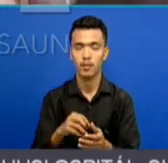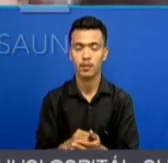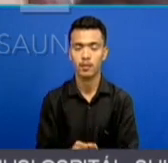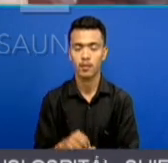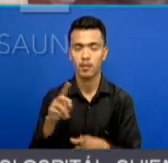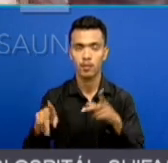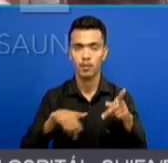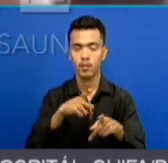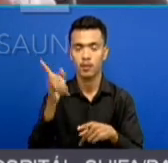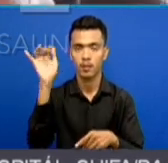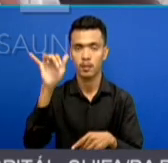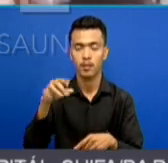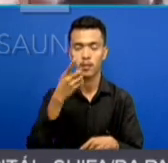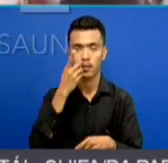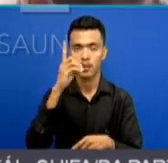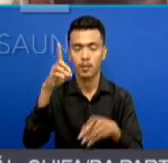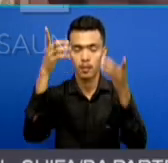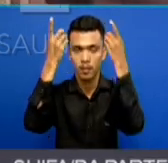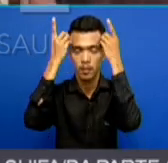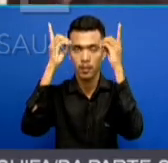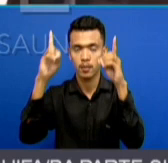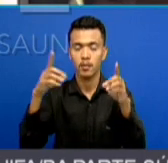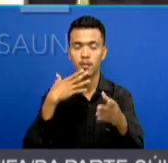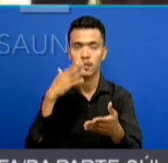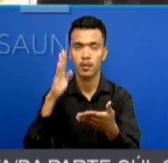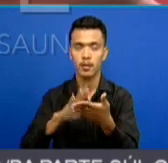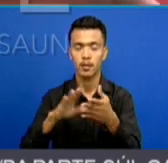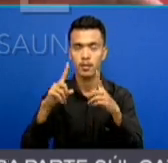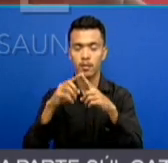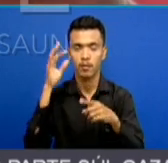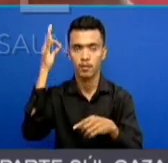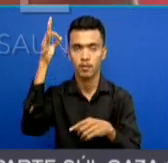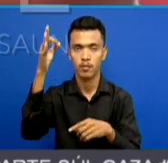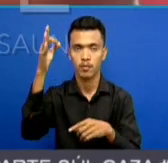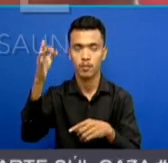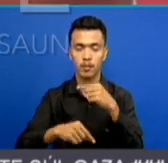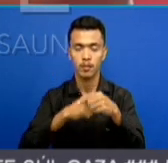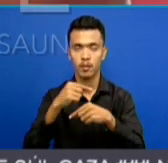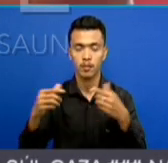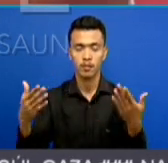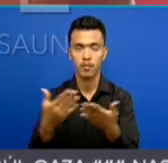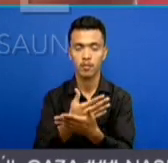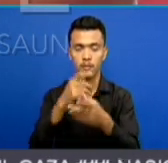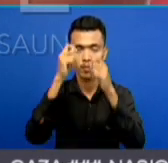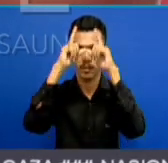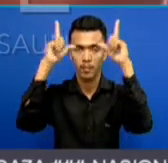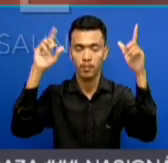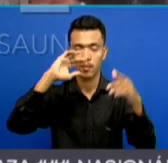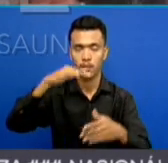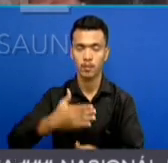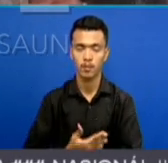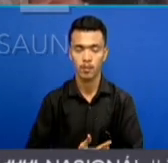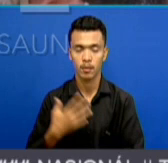se considera decisão, né? Lá a favor do futuro saudável geração FOM Timor-Oan. A